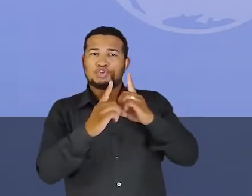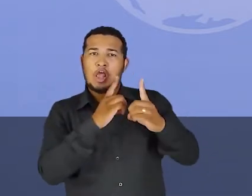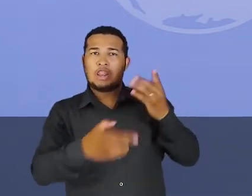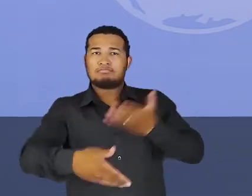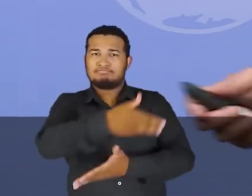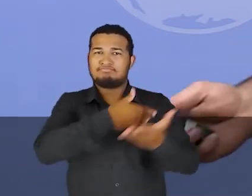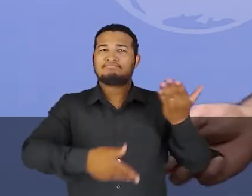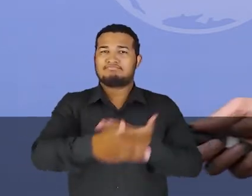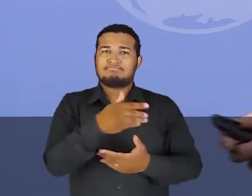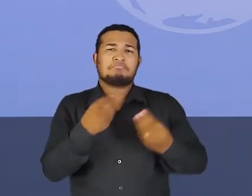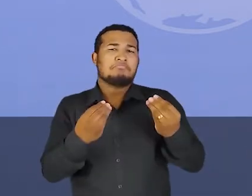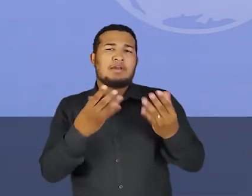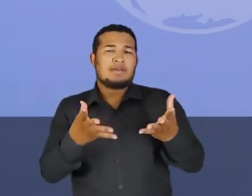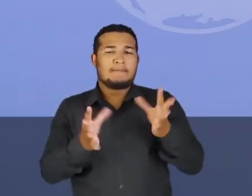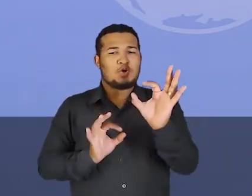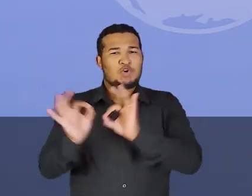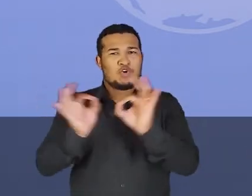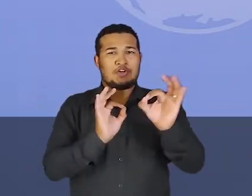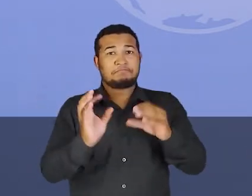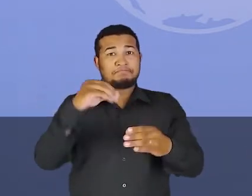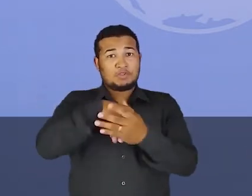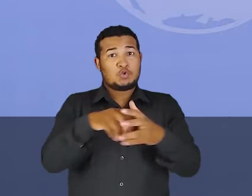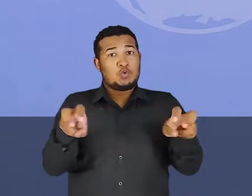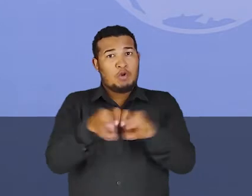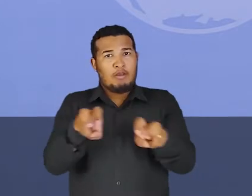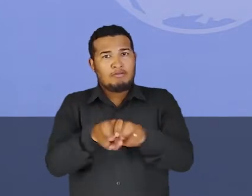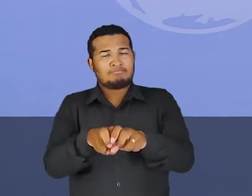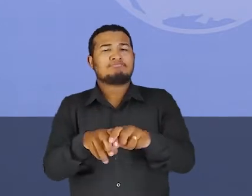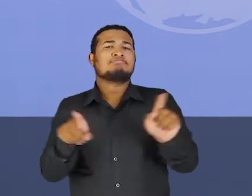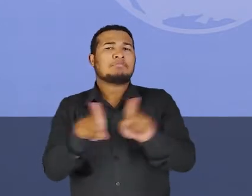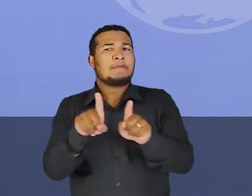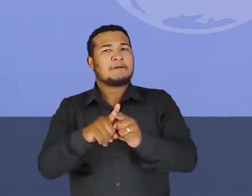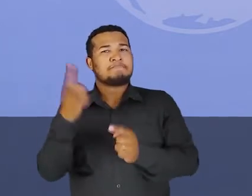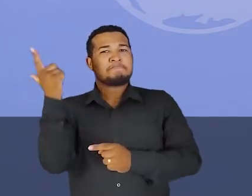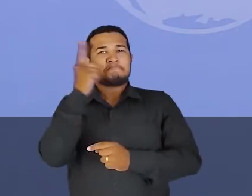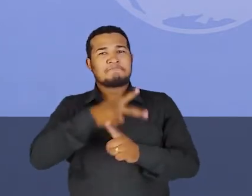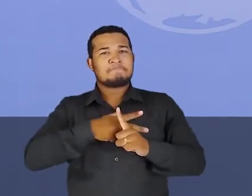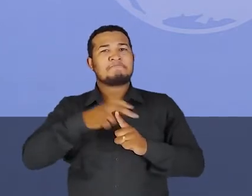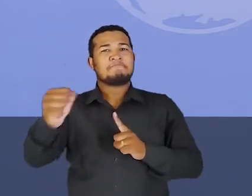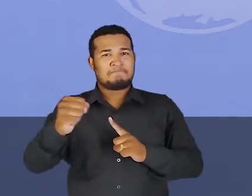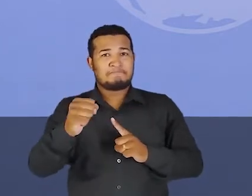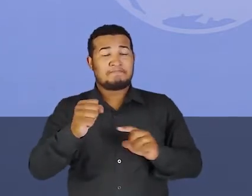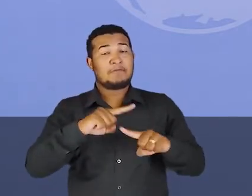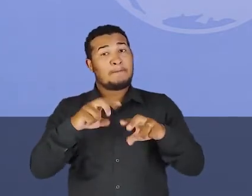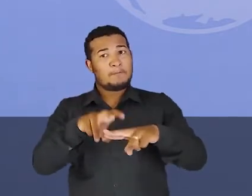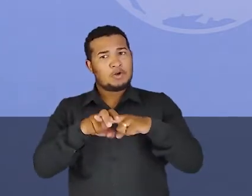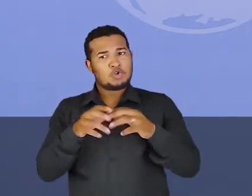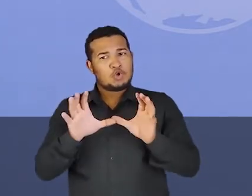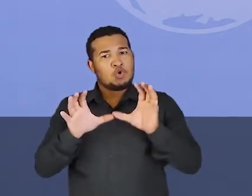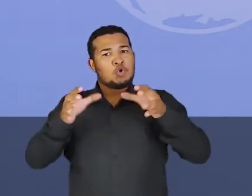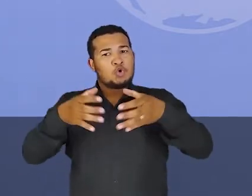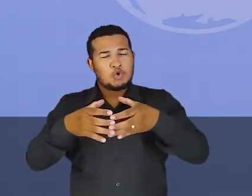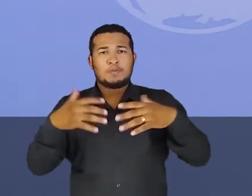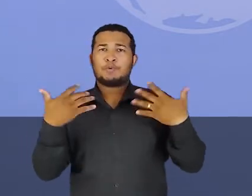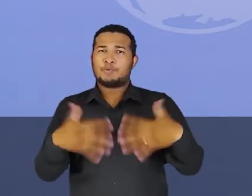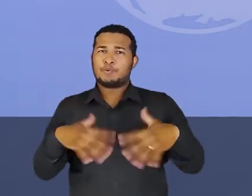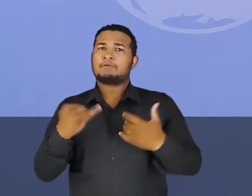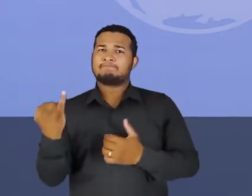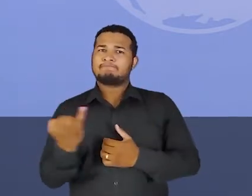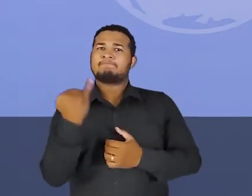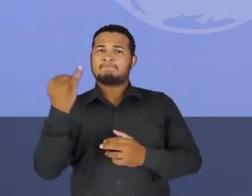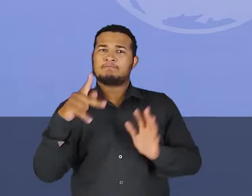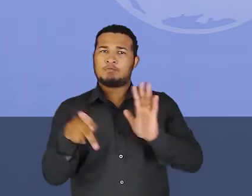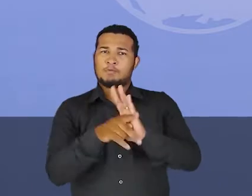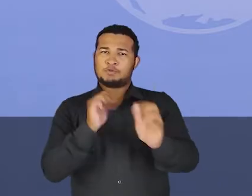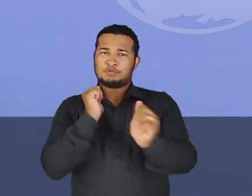possam estar ali se organizando dentro da quadra e podendo ter o êxito na partida. Então esse trabalho coletivo é fundamental nesse esporte. Vamos